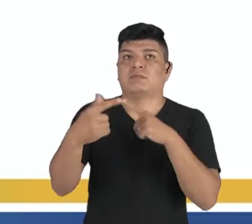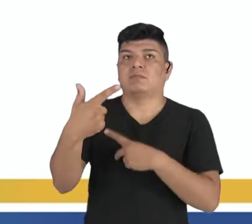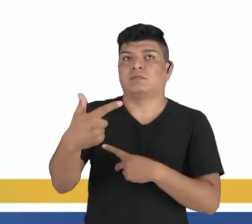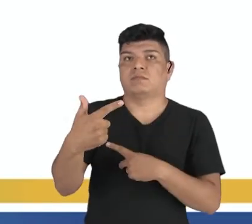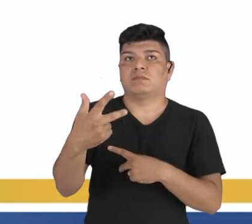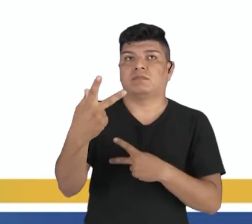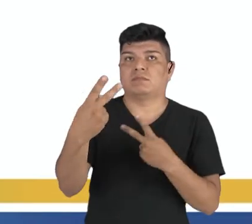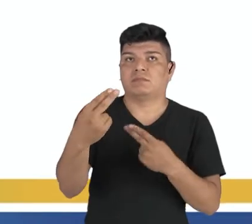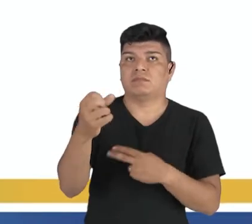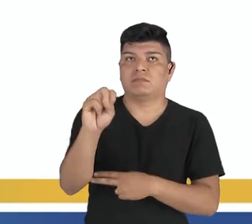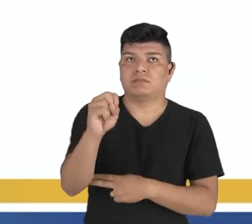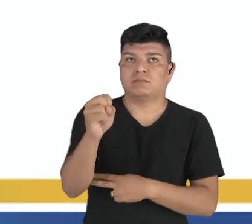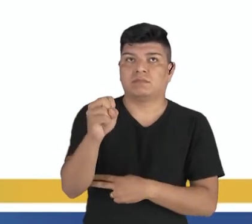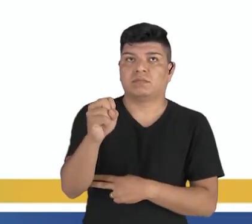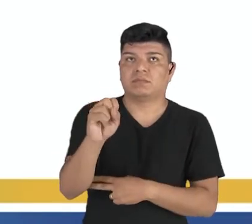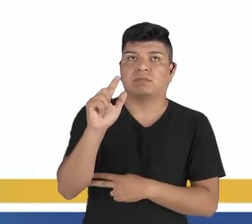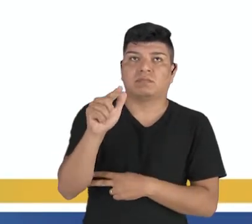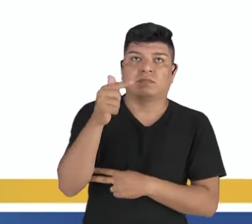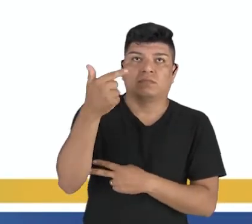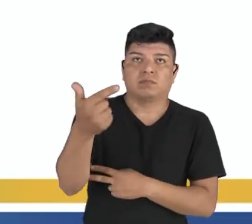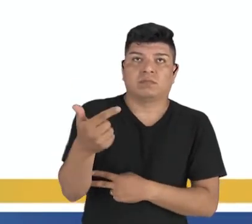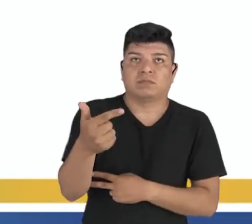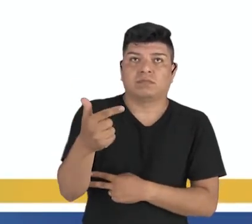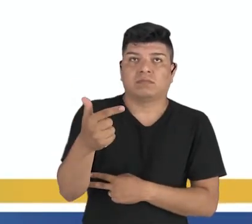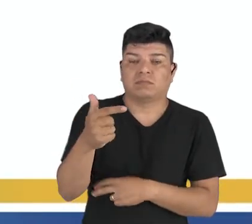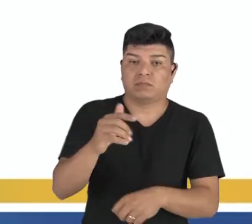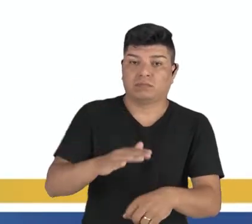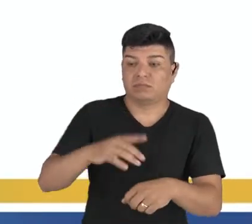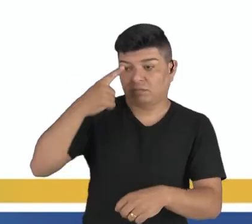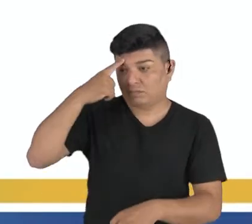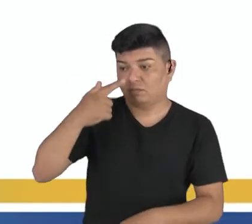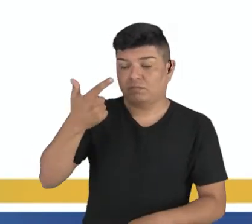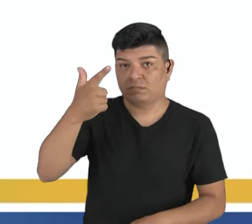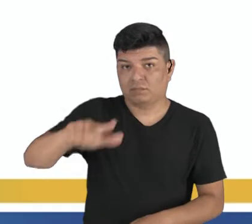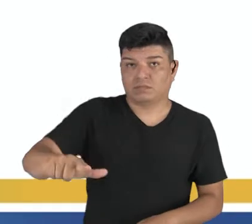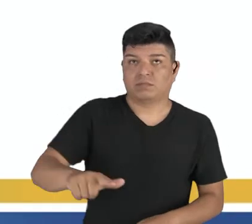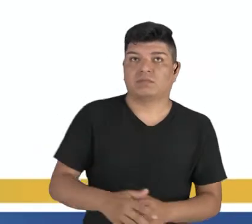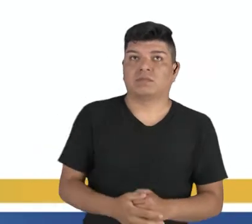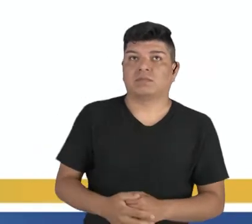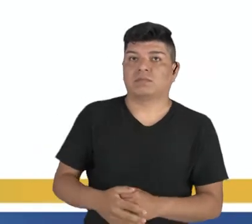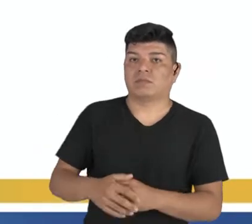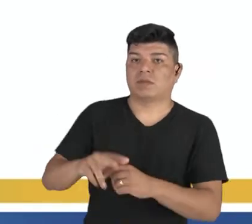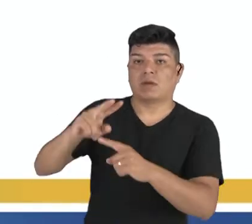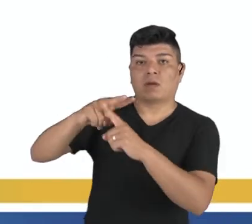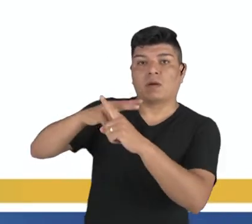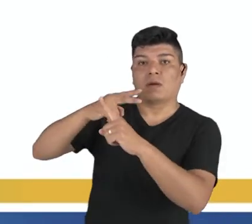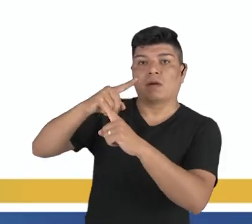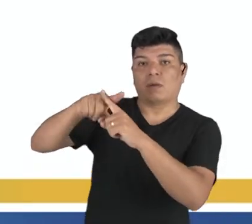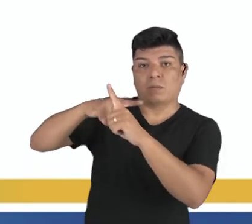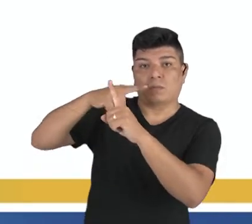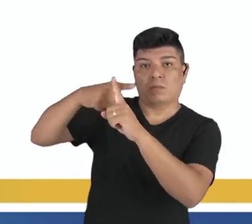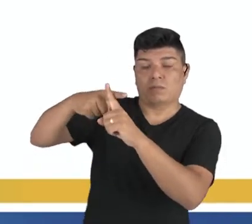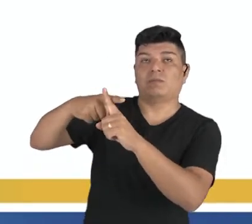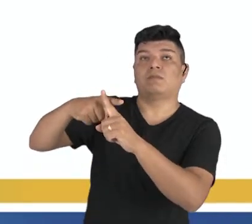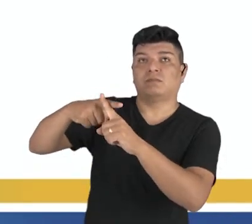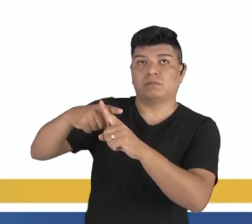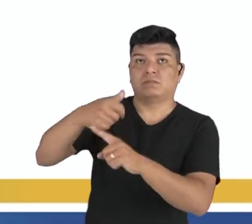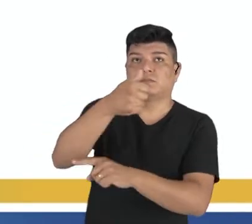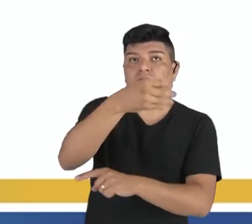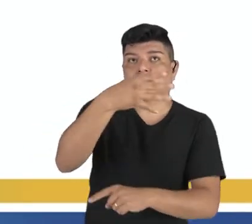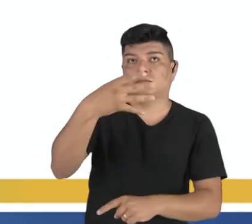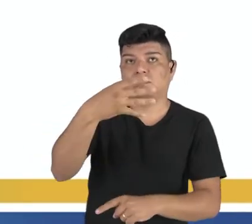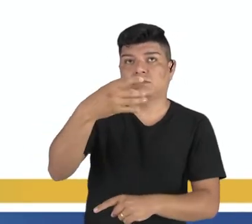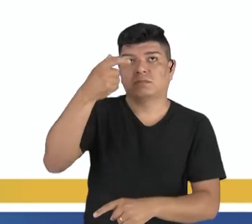resultado foi 8. Em seguida, ele deu mais um comando, adicione 14 a esse resultado que ela